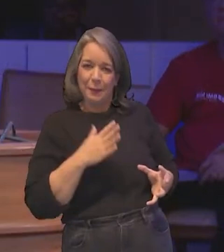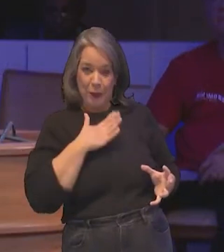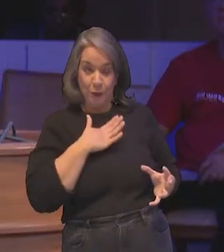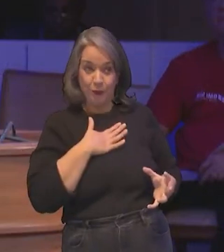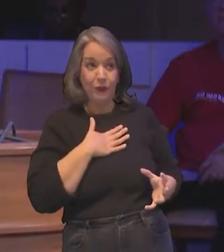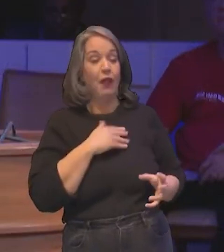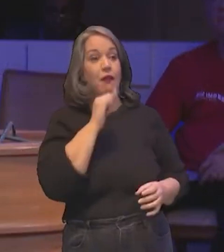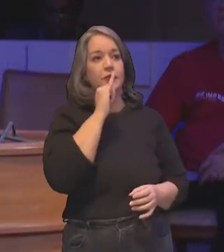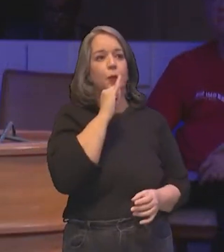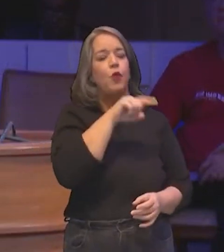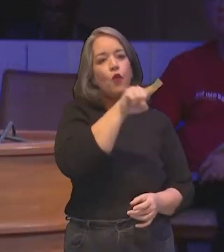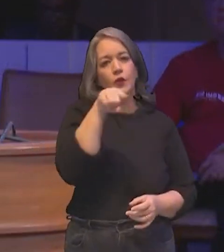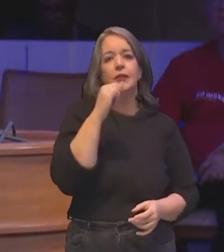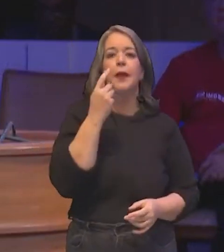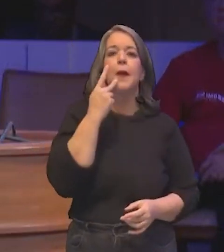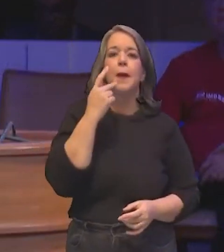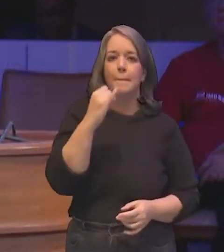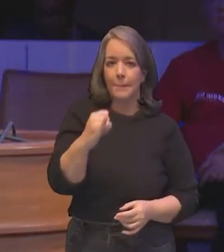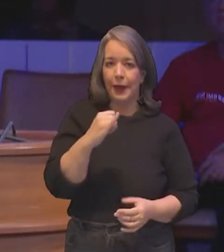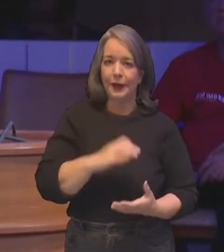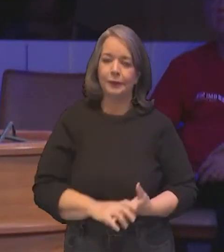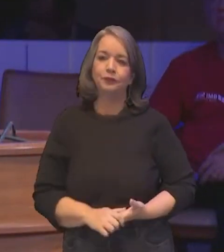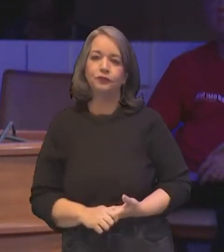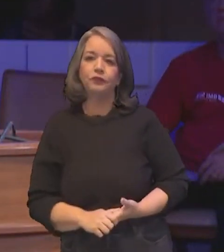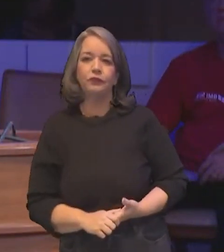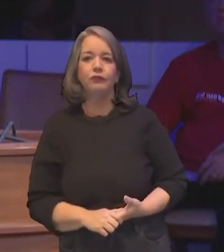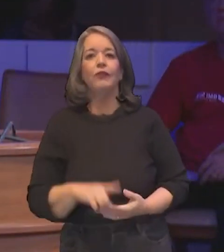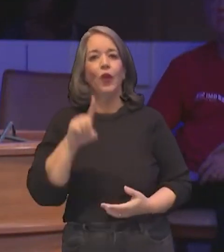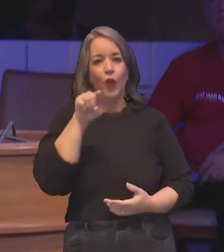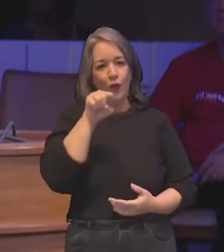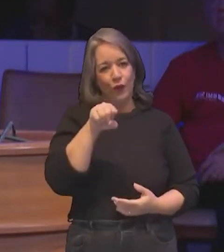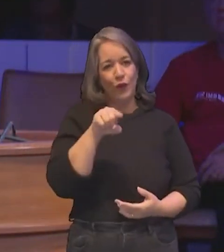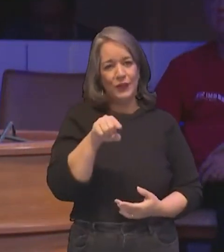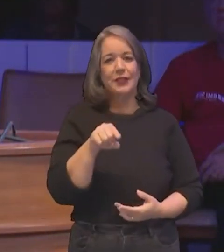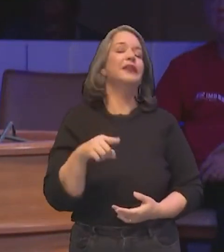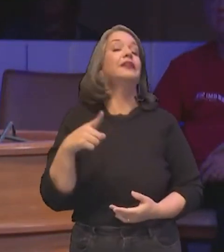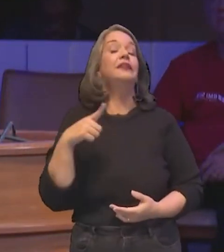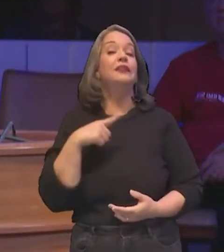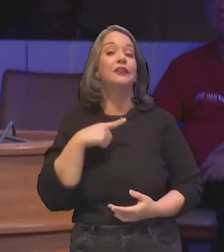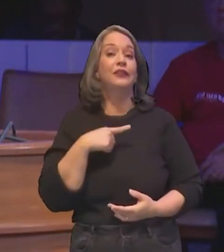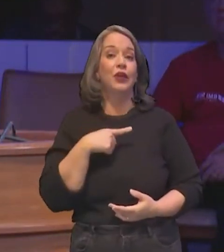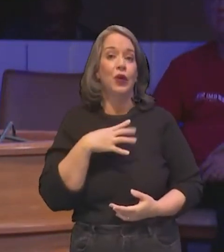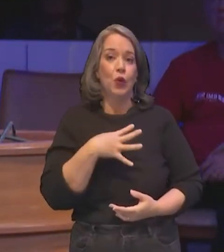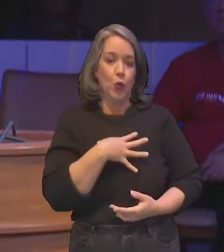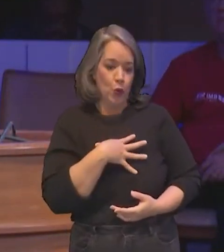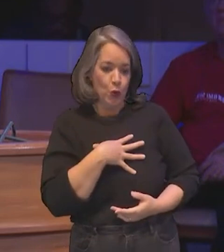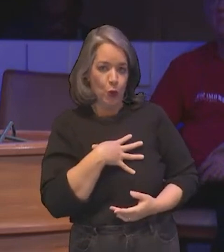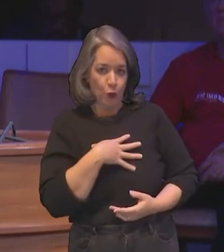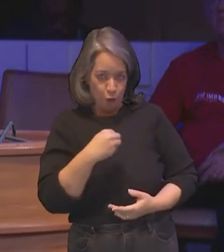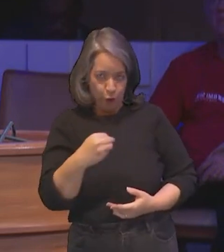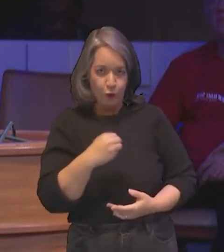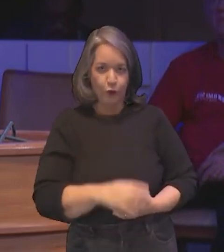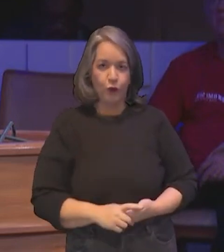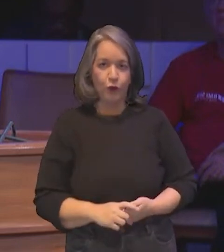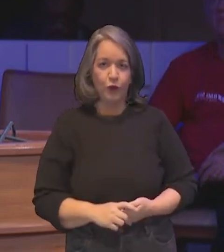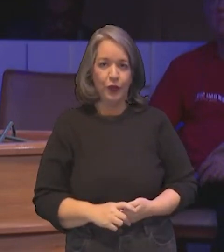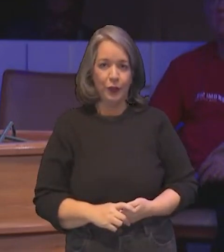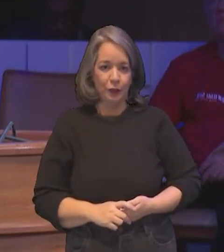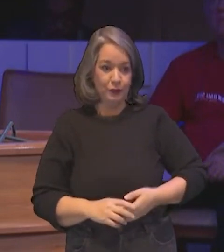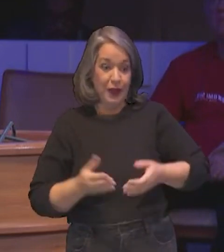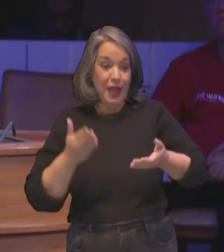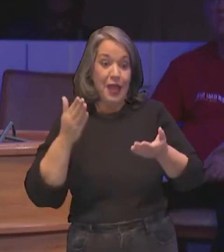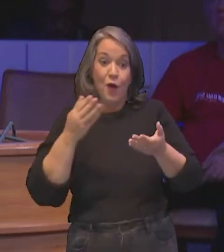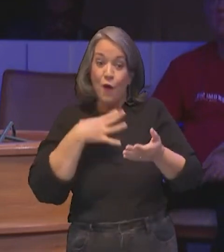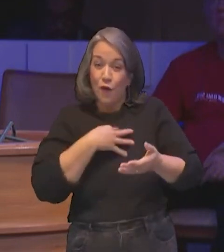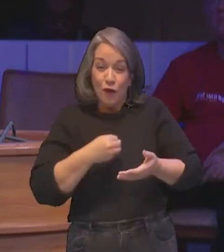Pais, entregar a sua criança, quando te entregam a sua criança e você acabou de ter esse filho e